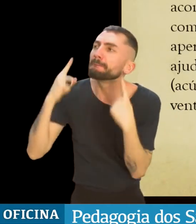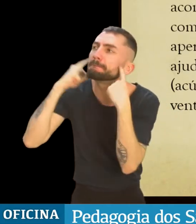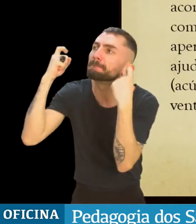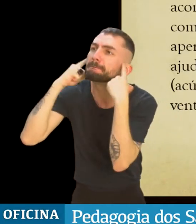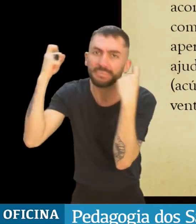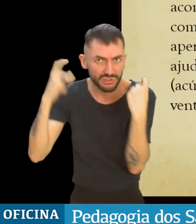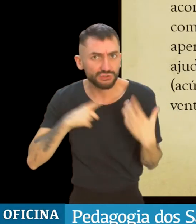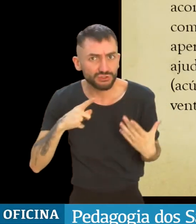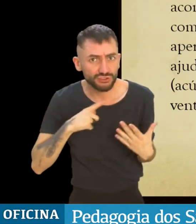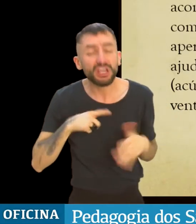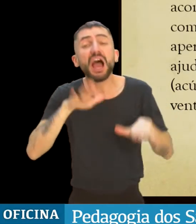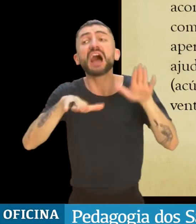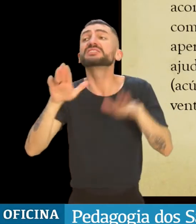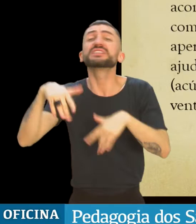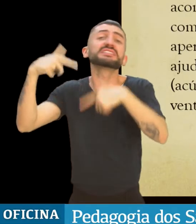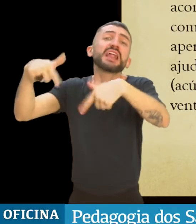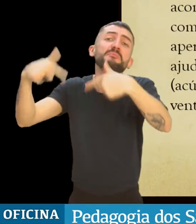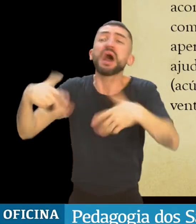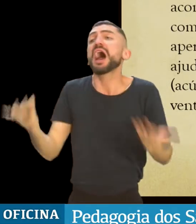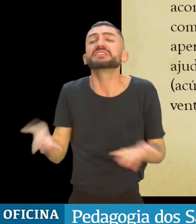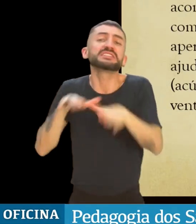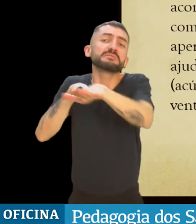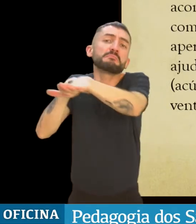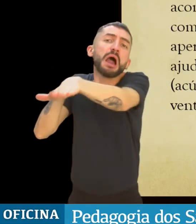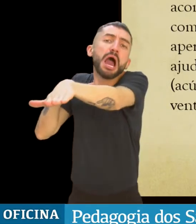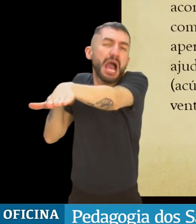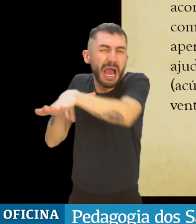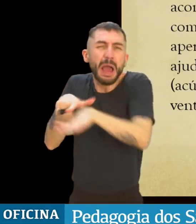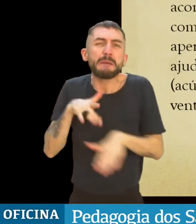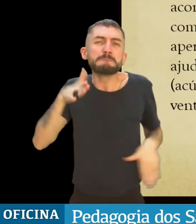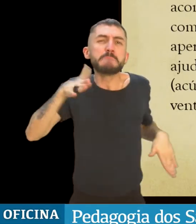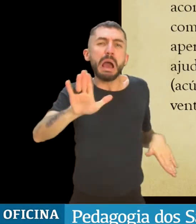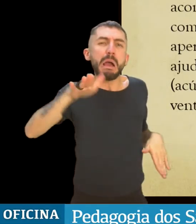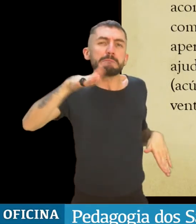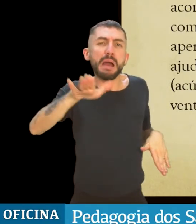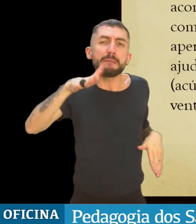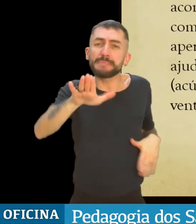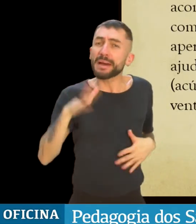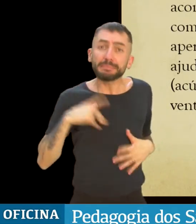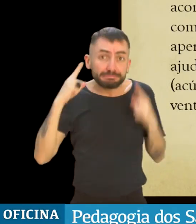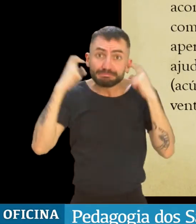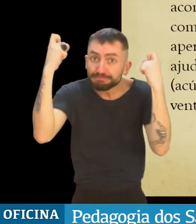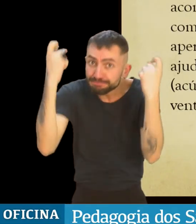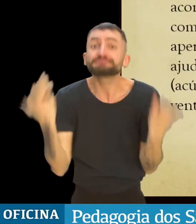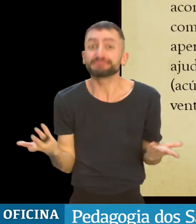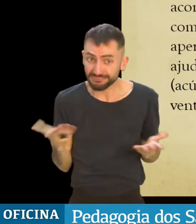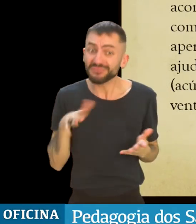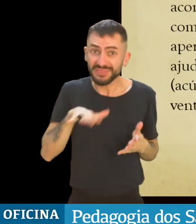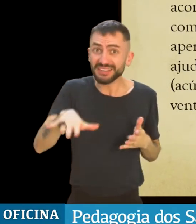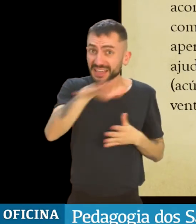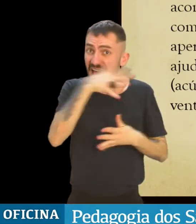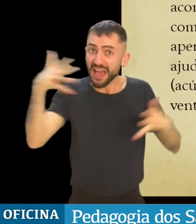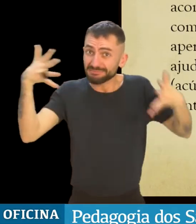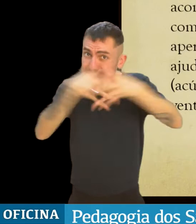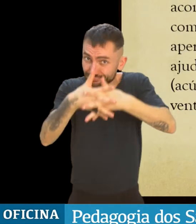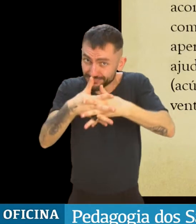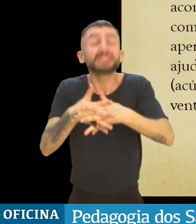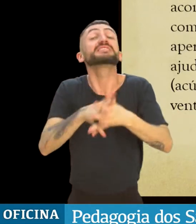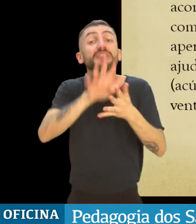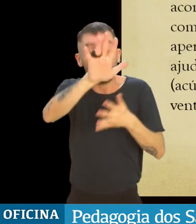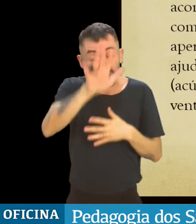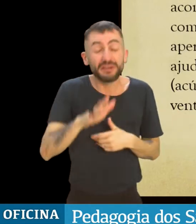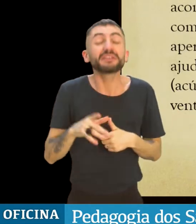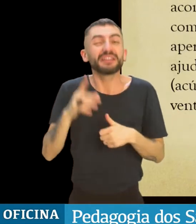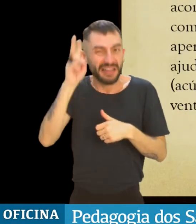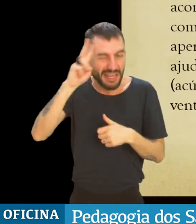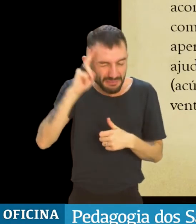Tem muitas máquinas ou trânsito passando por esse espaço. Então, além dessa preparação inicial básica,